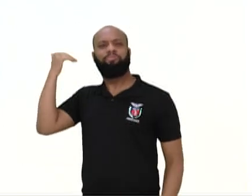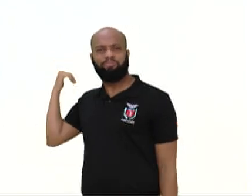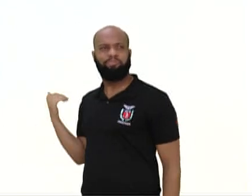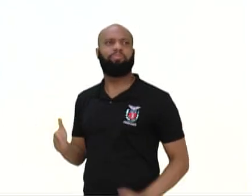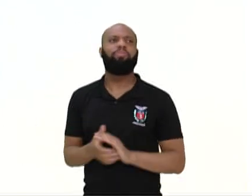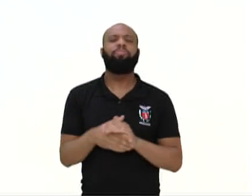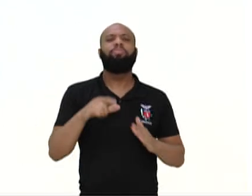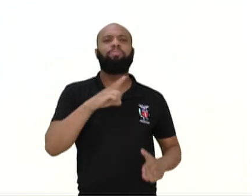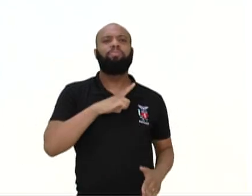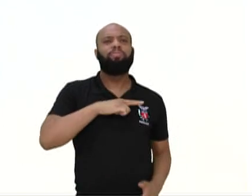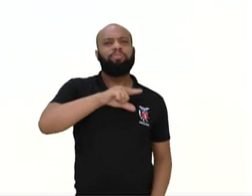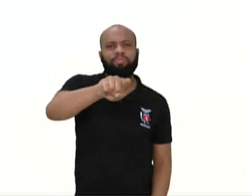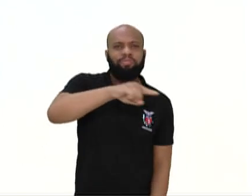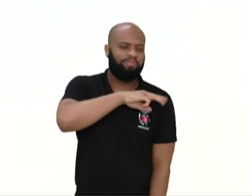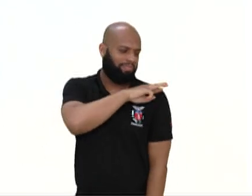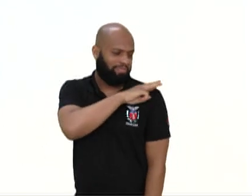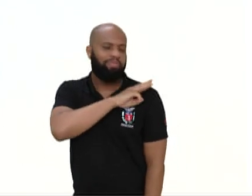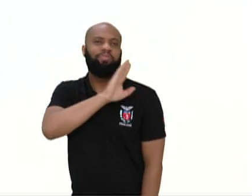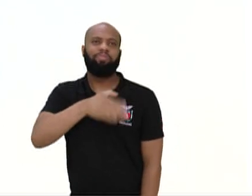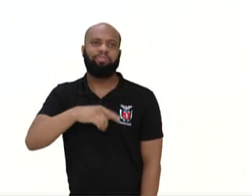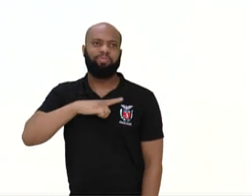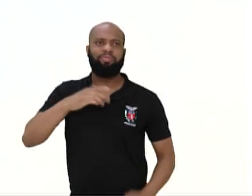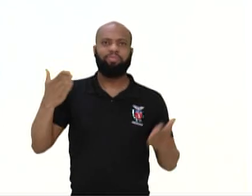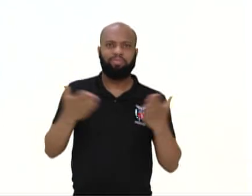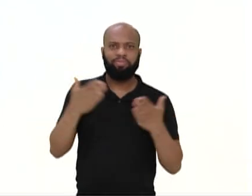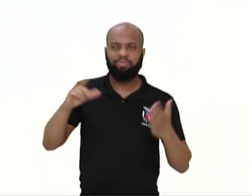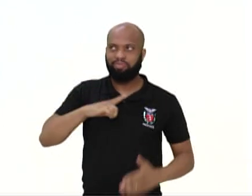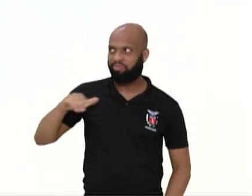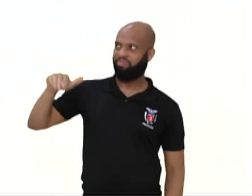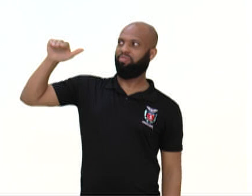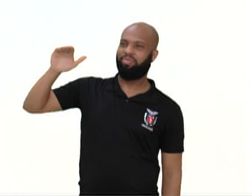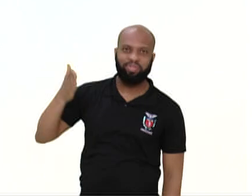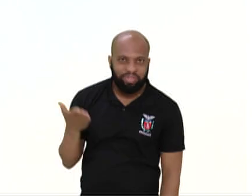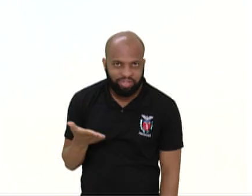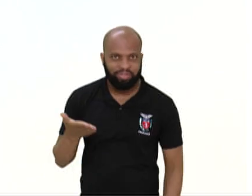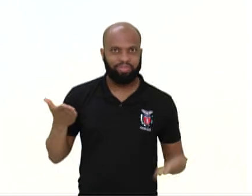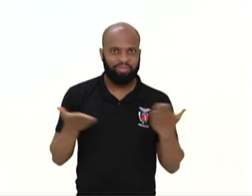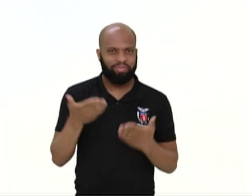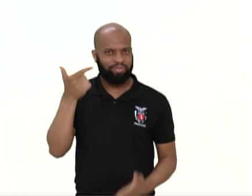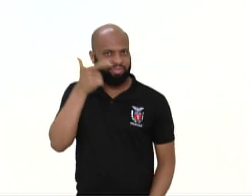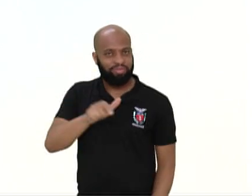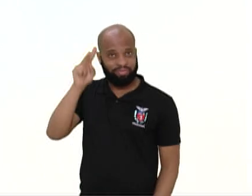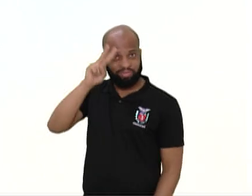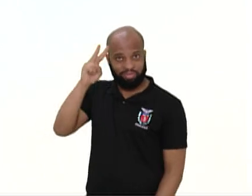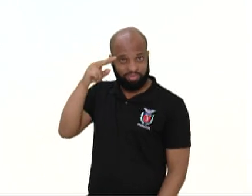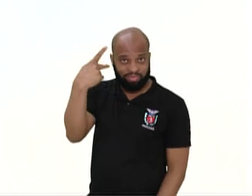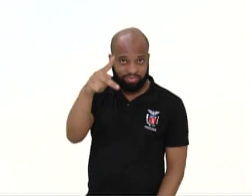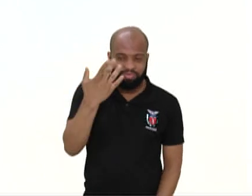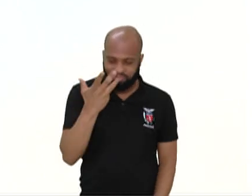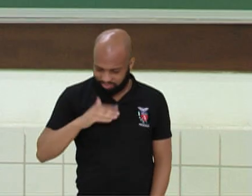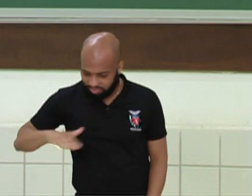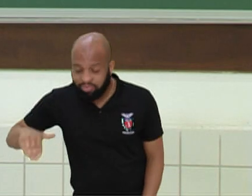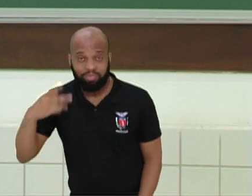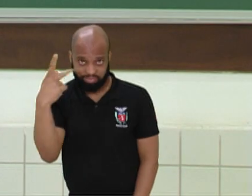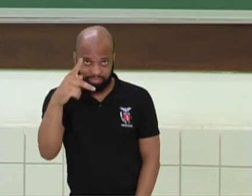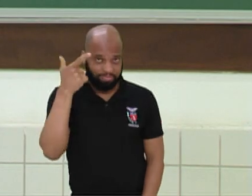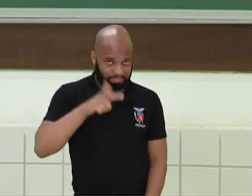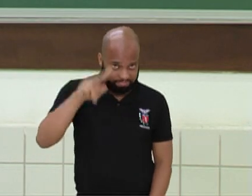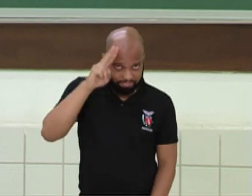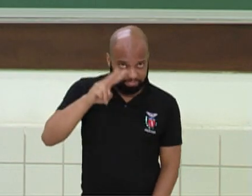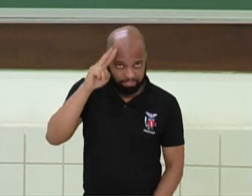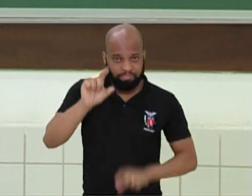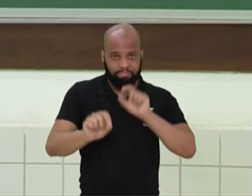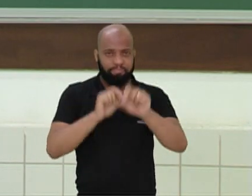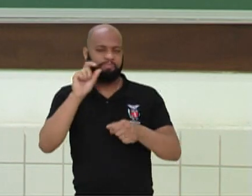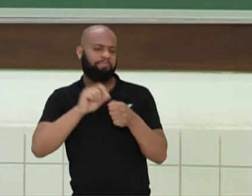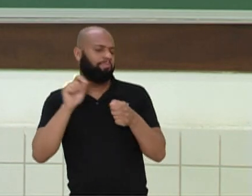de vocês, no ensino médio, já estão um pouquinho maiores, né? Conseguem lembrar um pouquinho da infância de vocês, o